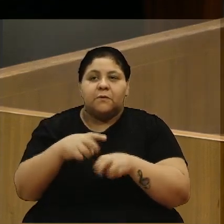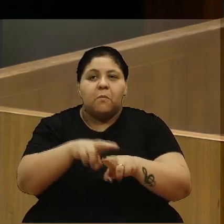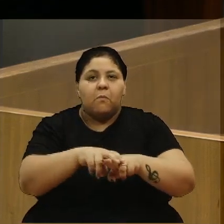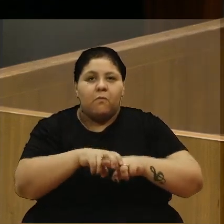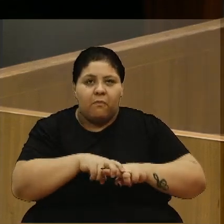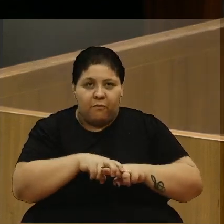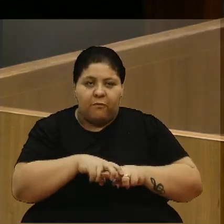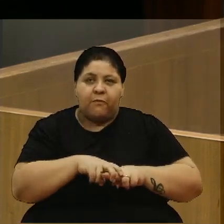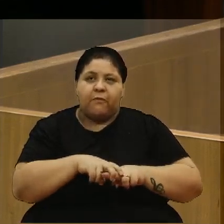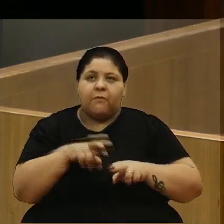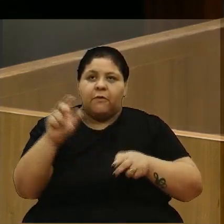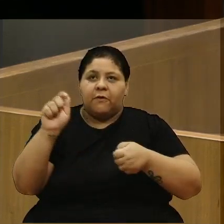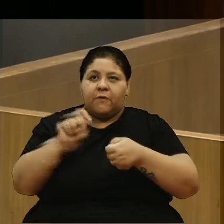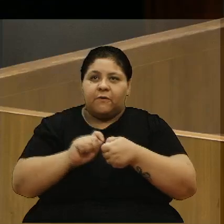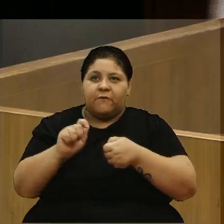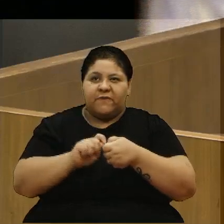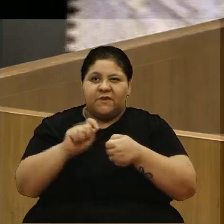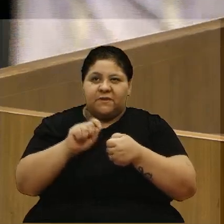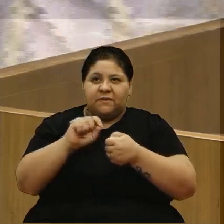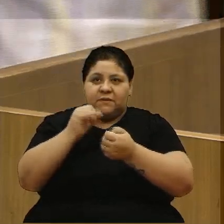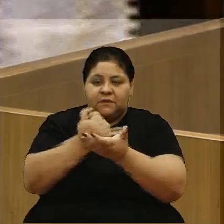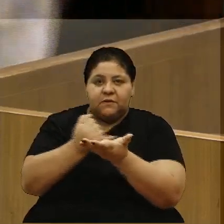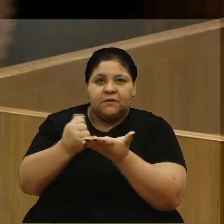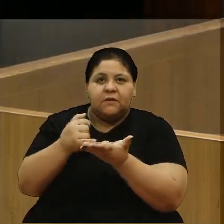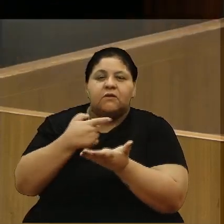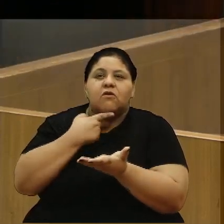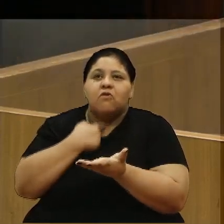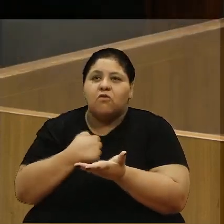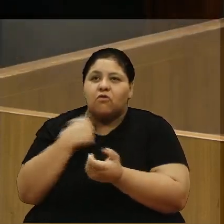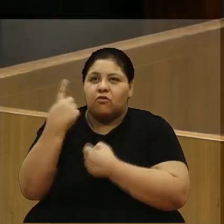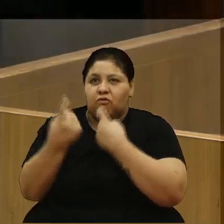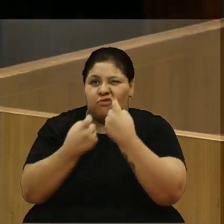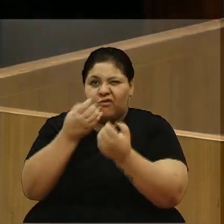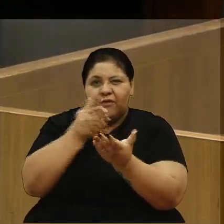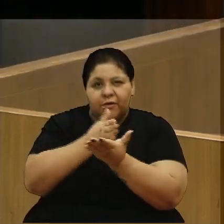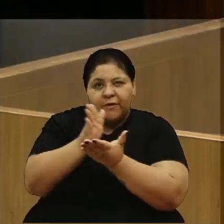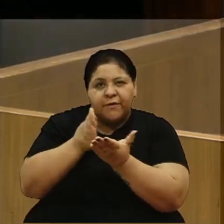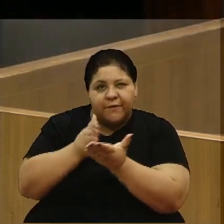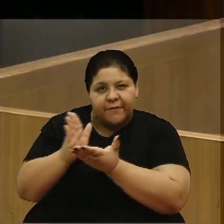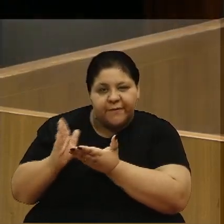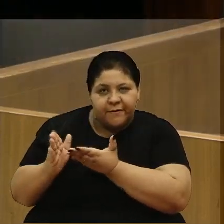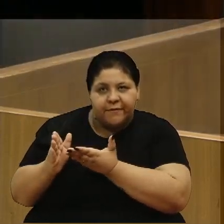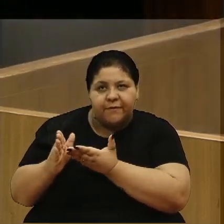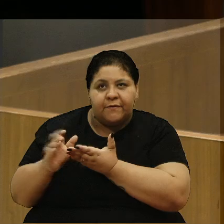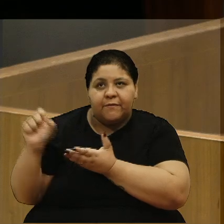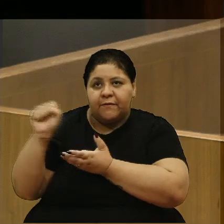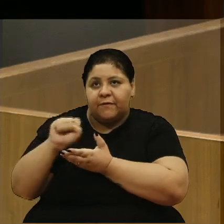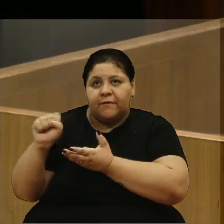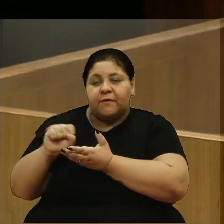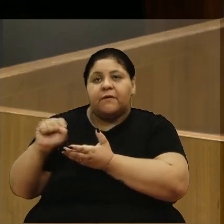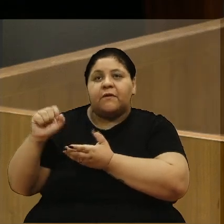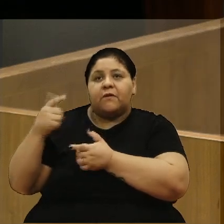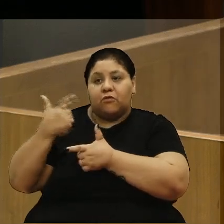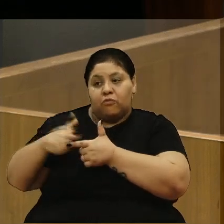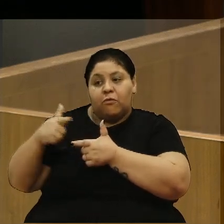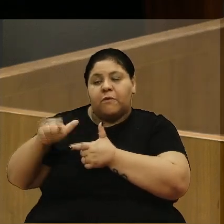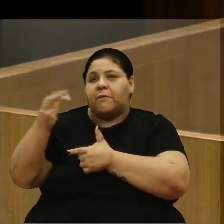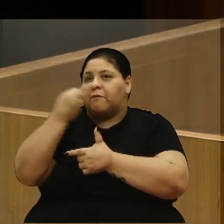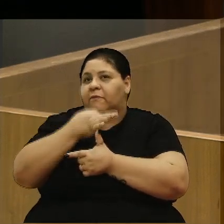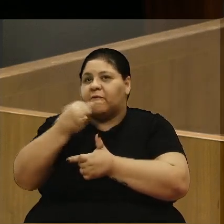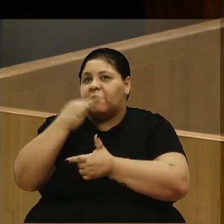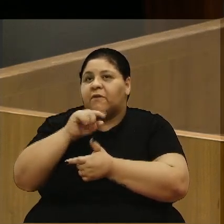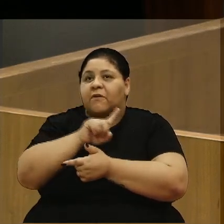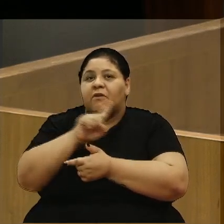isso, e fazendo essa introdução, eu gostaria de falar de alguns elementos sobre assistência que tem sido um problema na nossa cidade. Eu